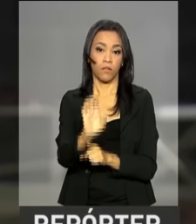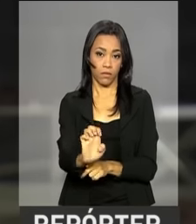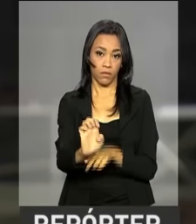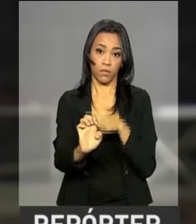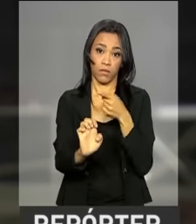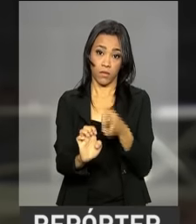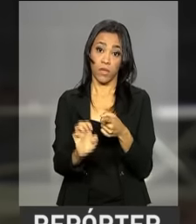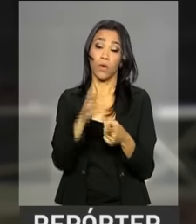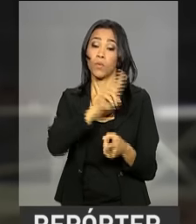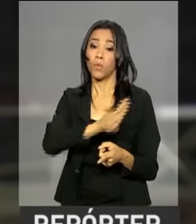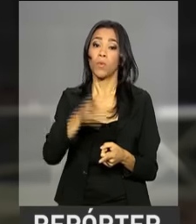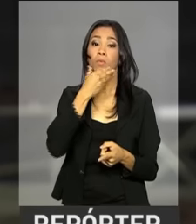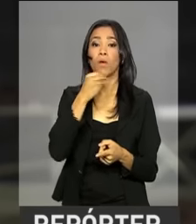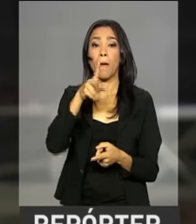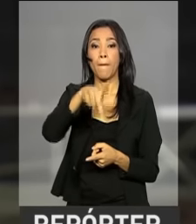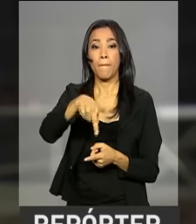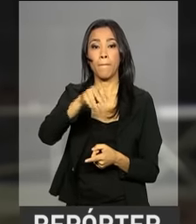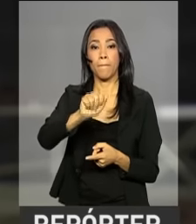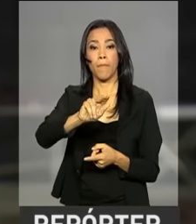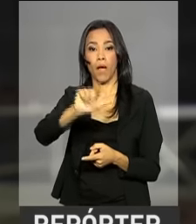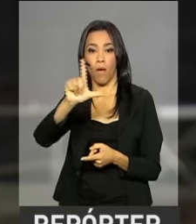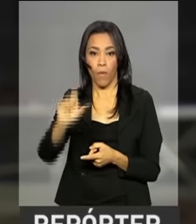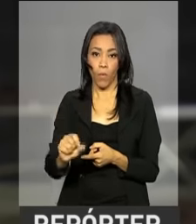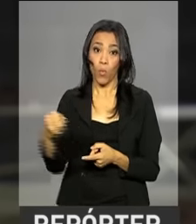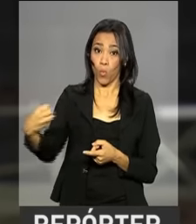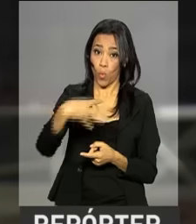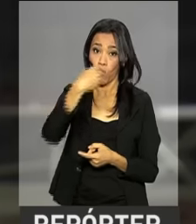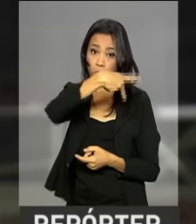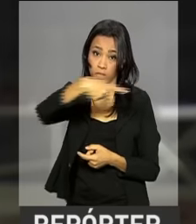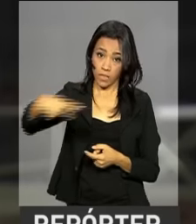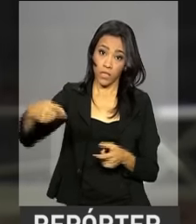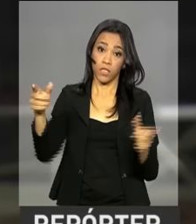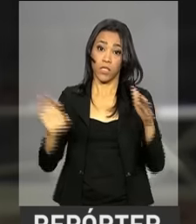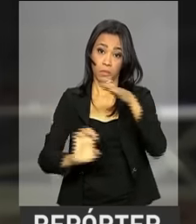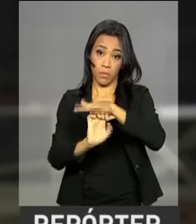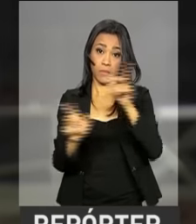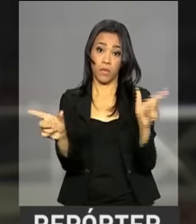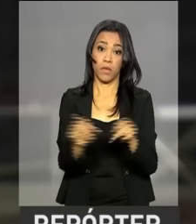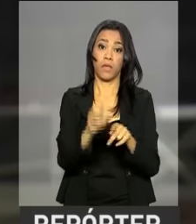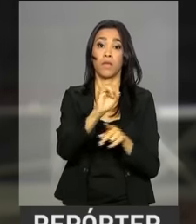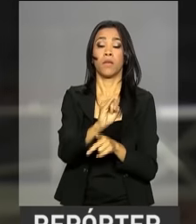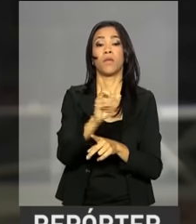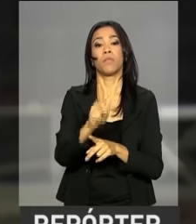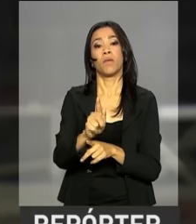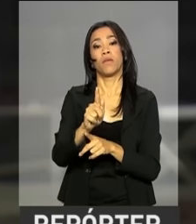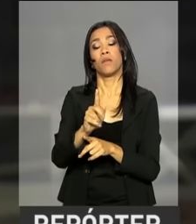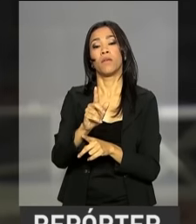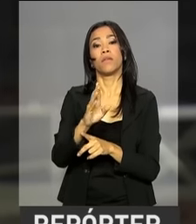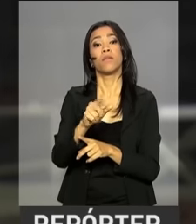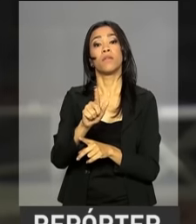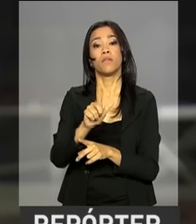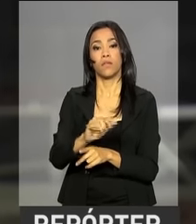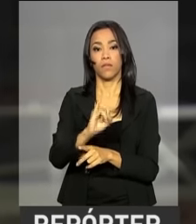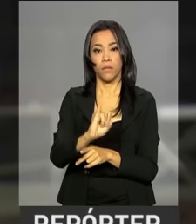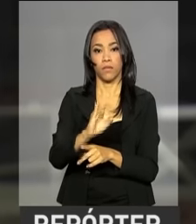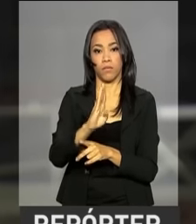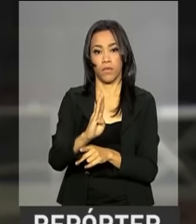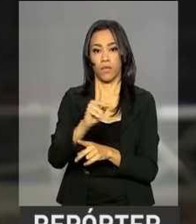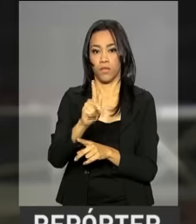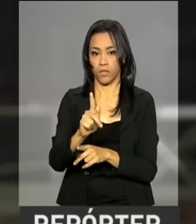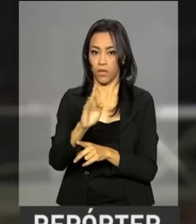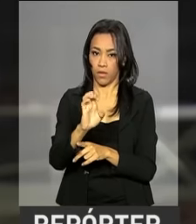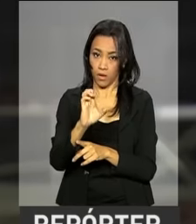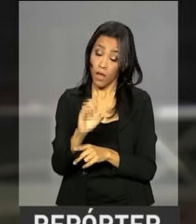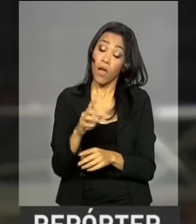Estatística, Paulo Rabelo de Castro. O novo presidente do IBGE destacou o papel da instituição, que completou 80